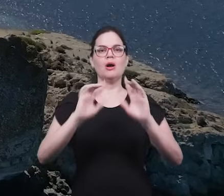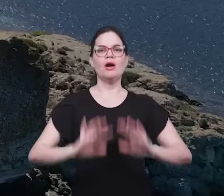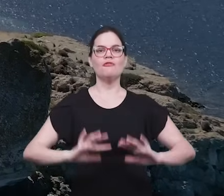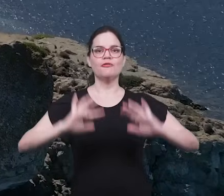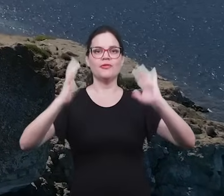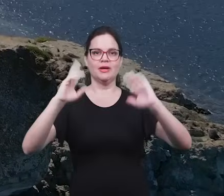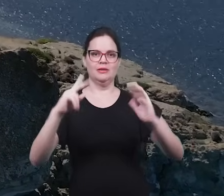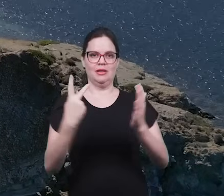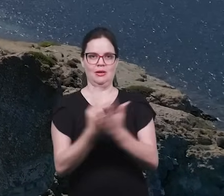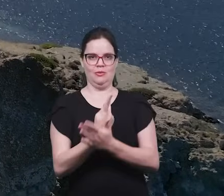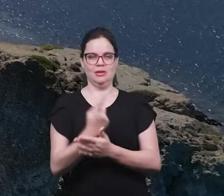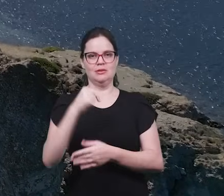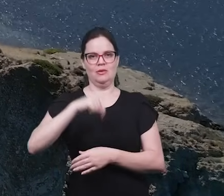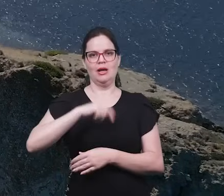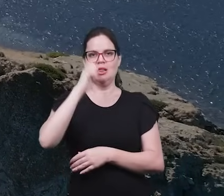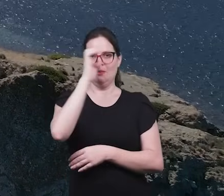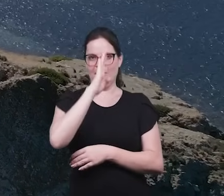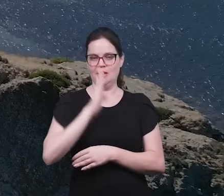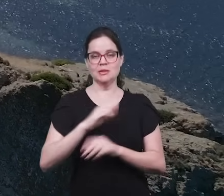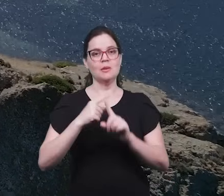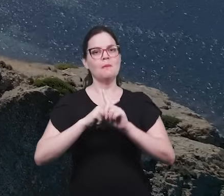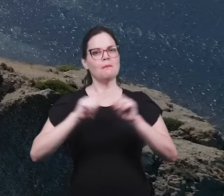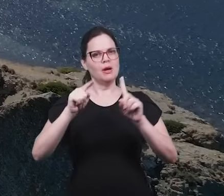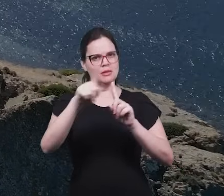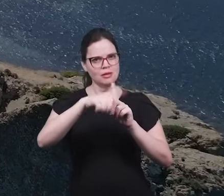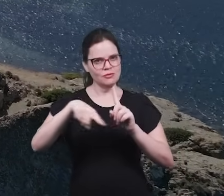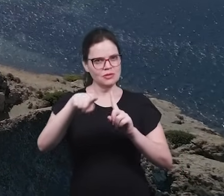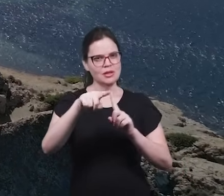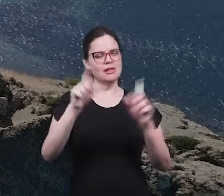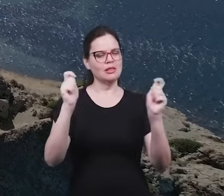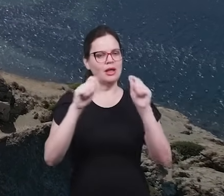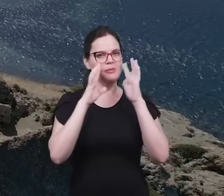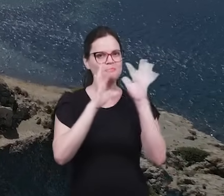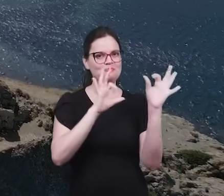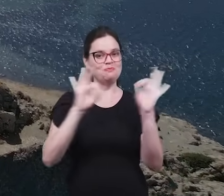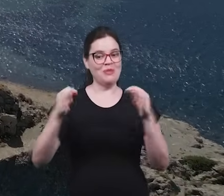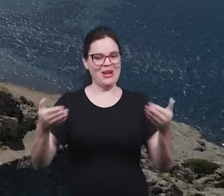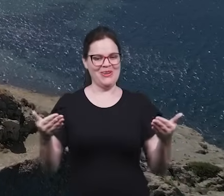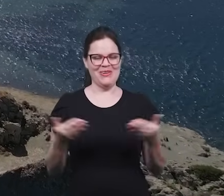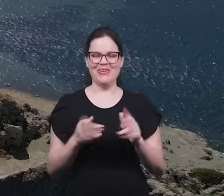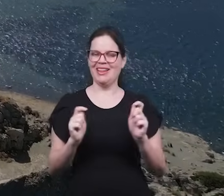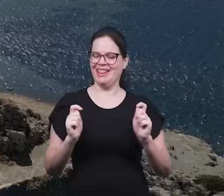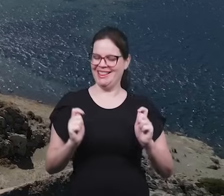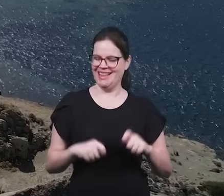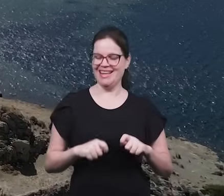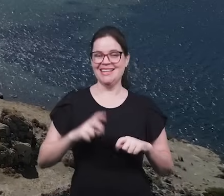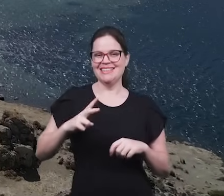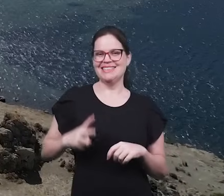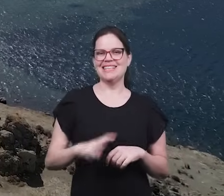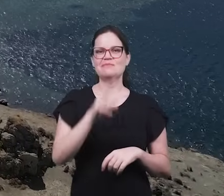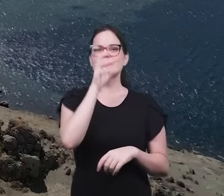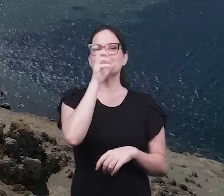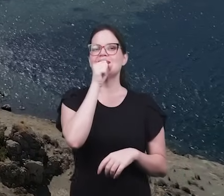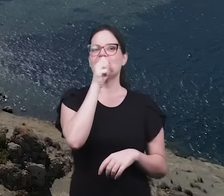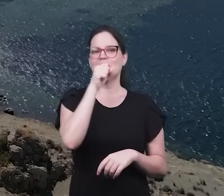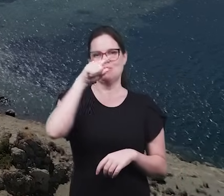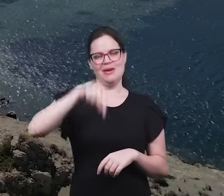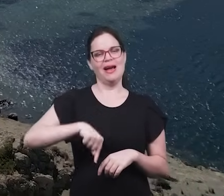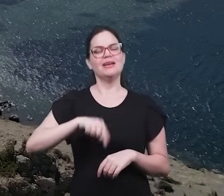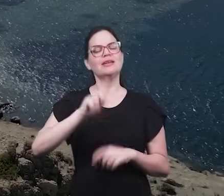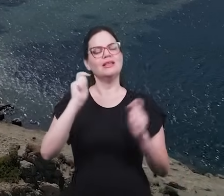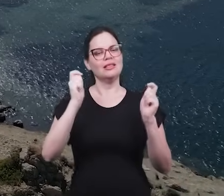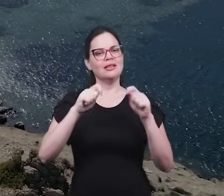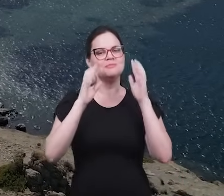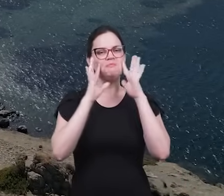que aconteceu no Brasil, mas a partir de agora você continua com a gente nessa sequência. Todos os sábados aqui pela Band você